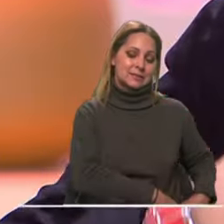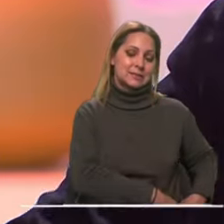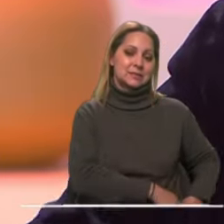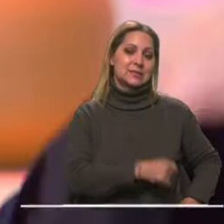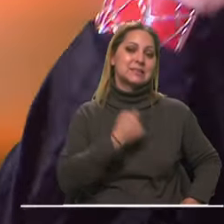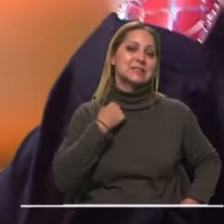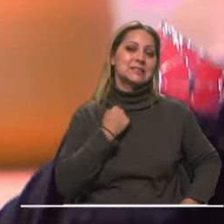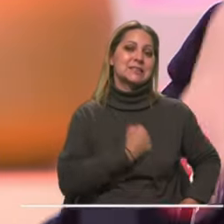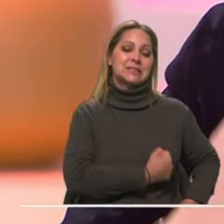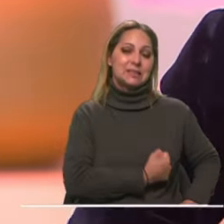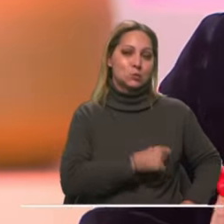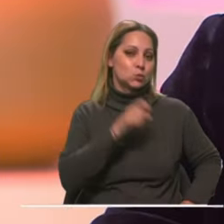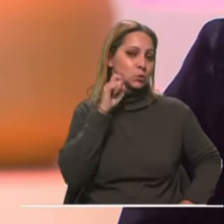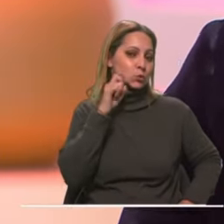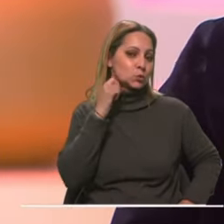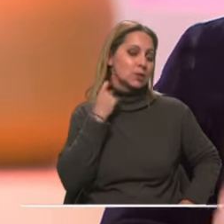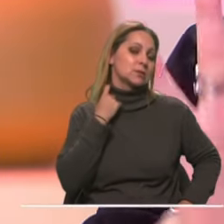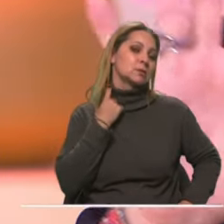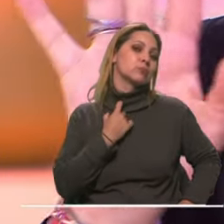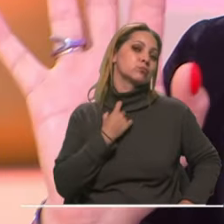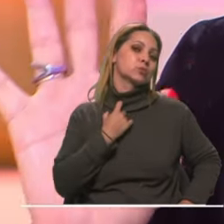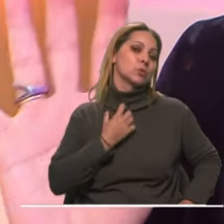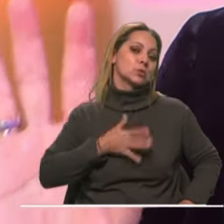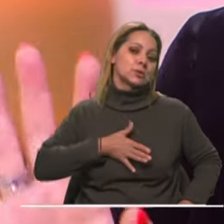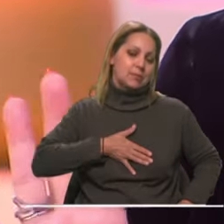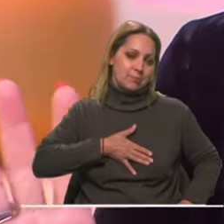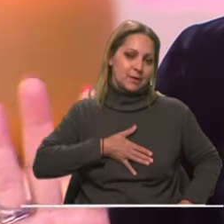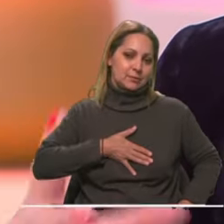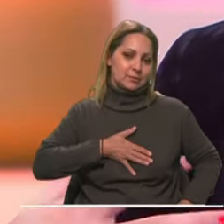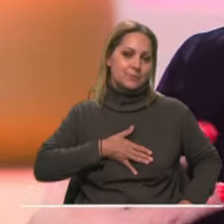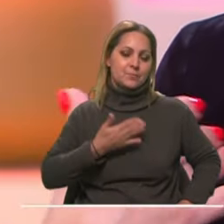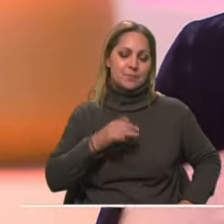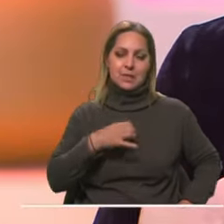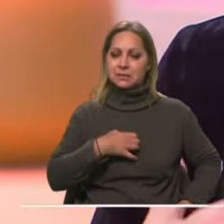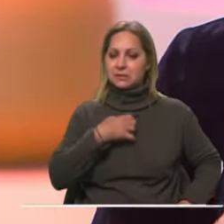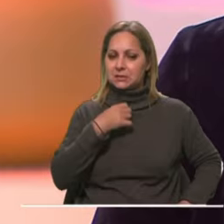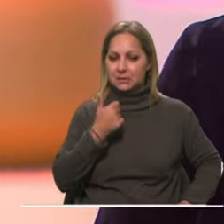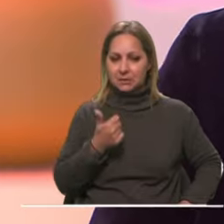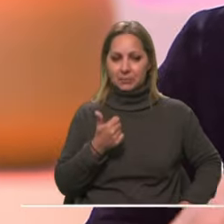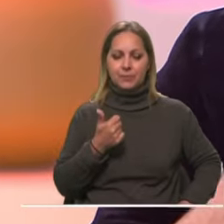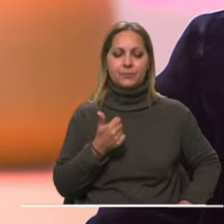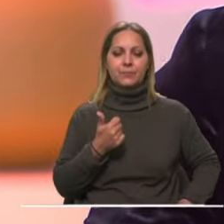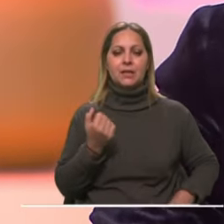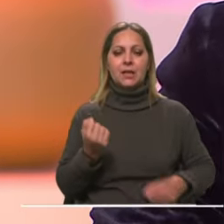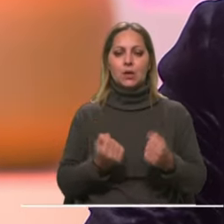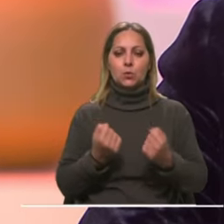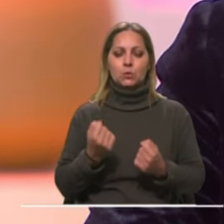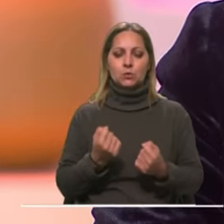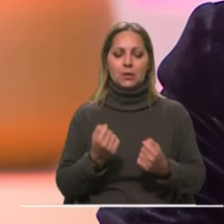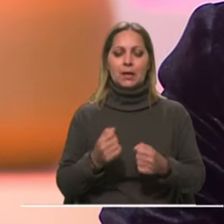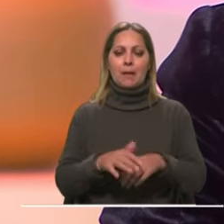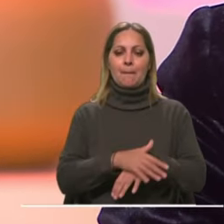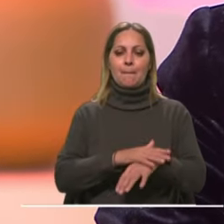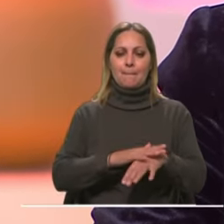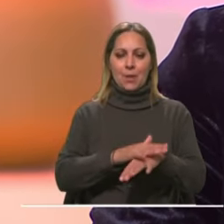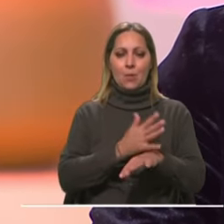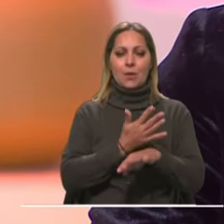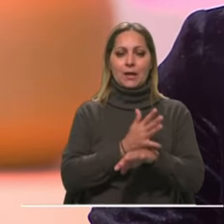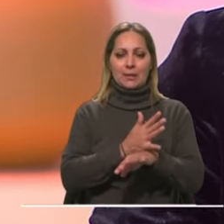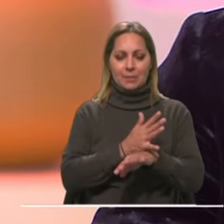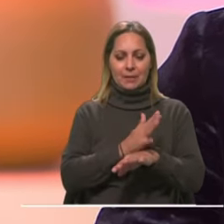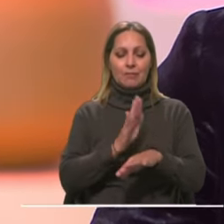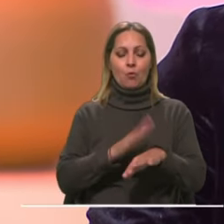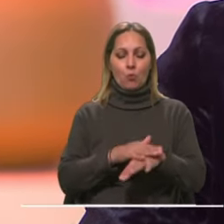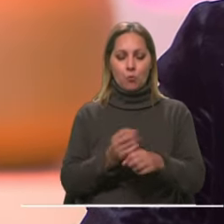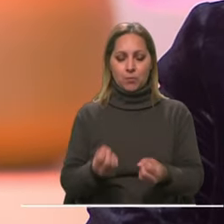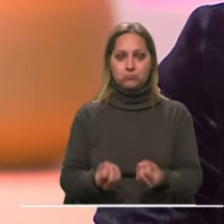do cinto, assim no pescoço e no peito. Mas felizmente sentia-se bem a não ser. E a condutora também. A condutora ficou com a mão queimada por causa do